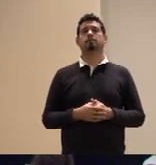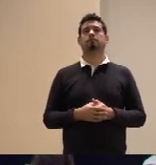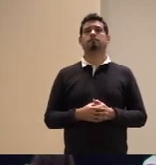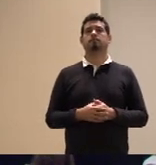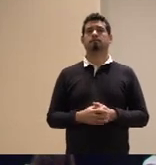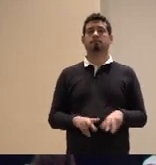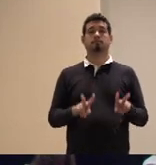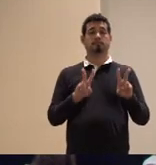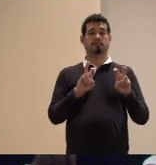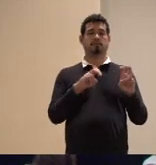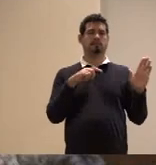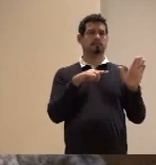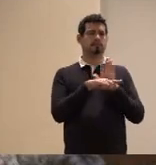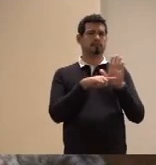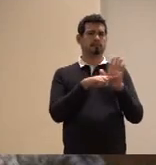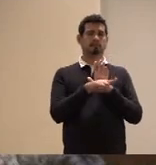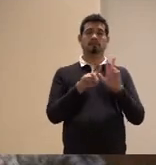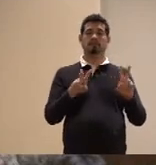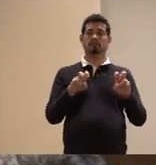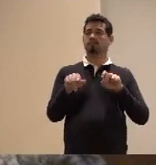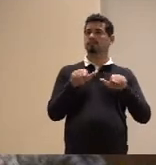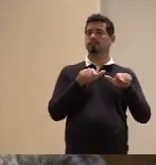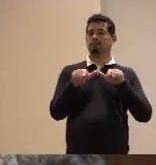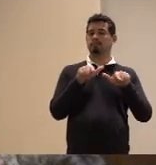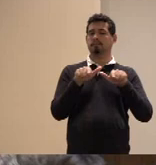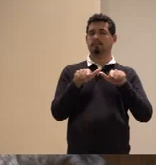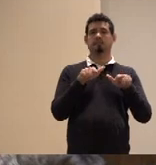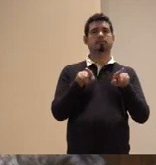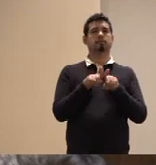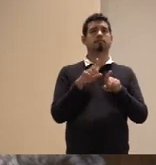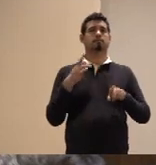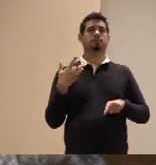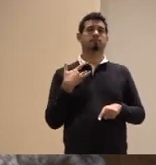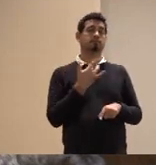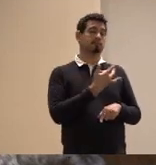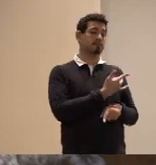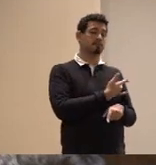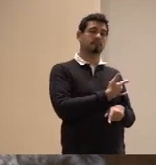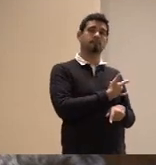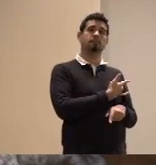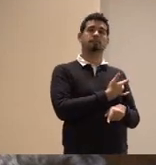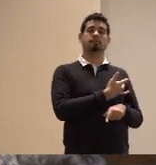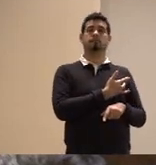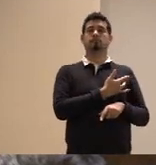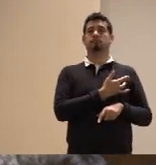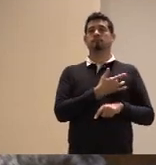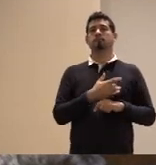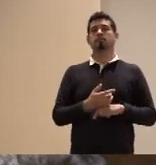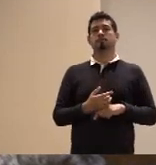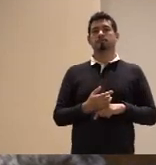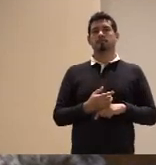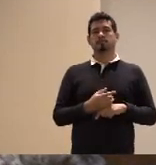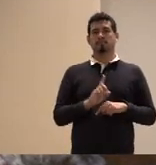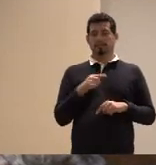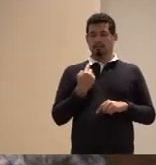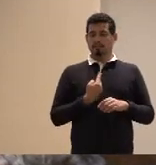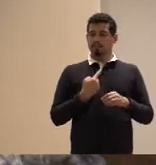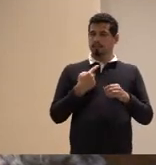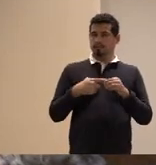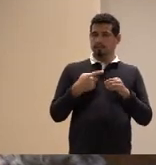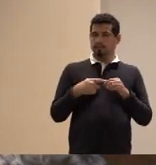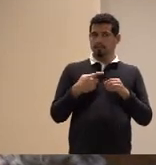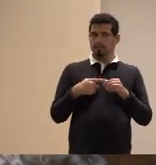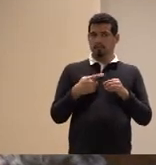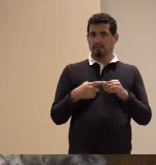Sobre a pergunta da questão dos serviços, né, da saúde. Então, ali no nosso município, não sei se